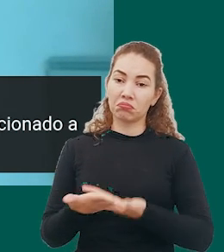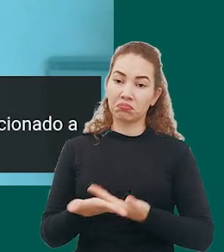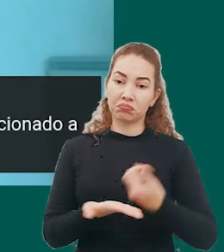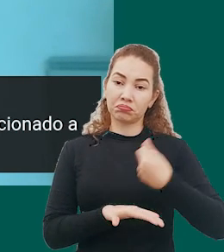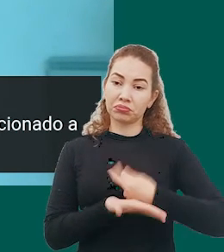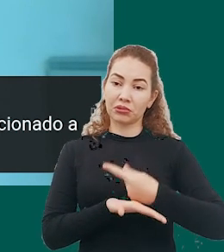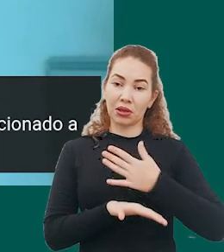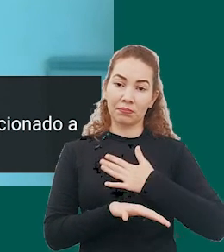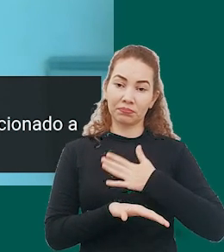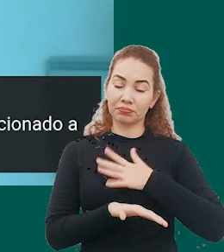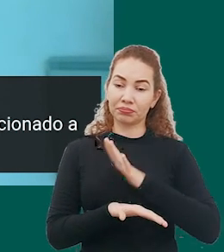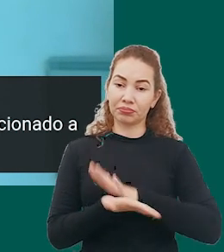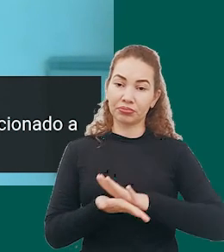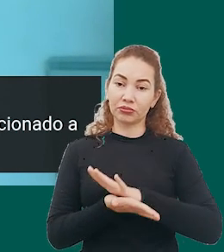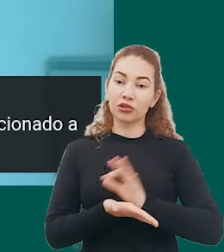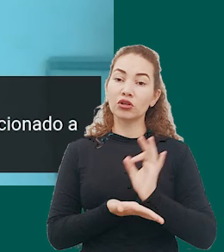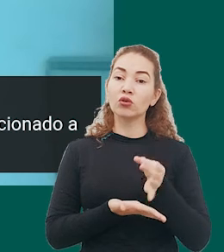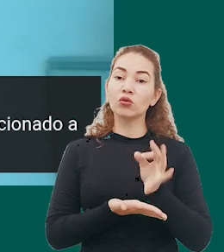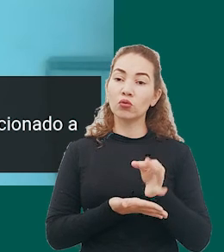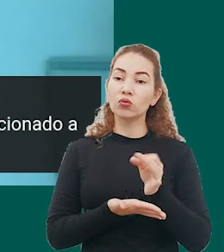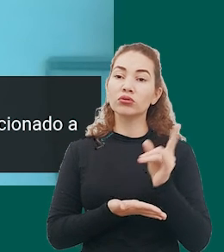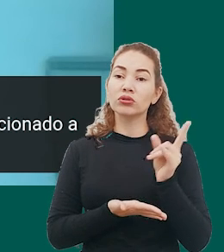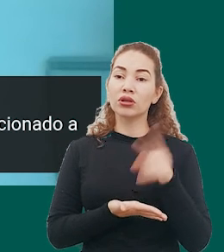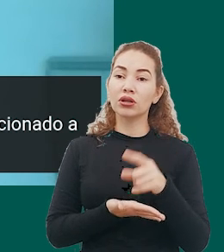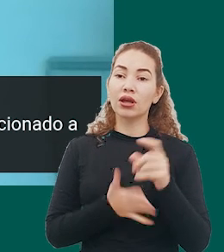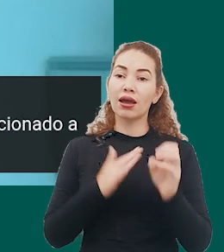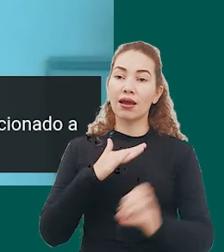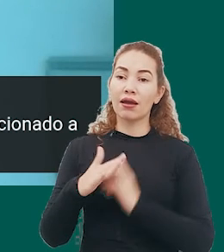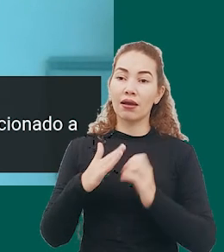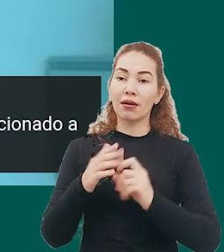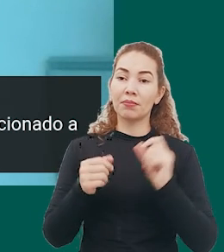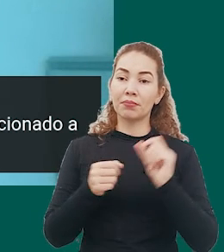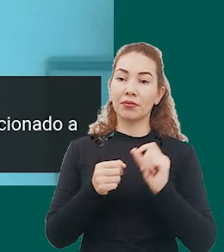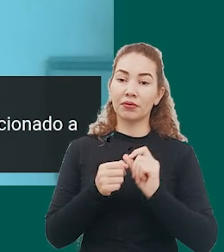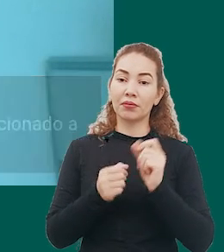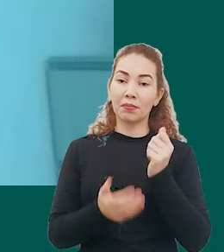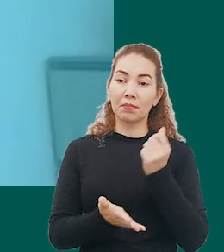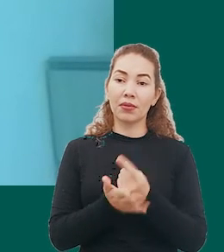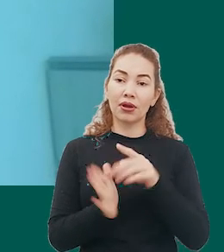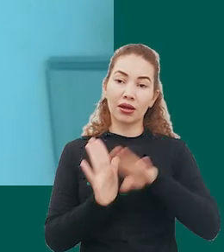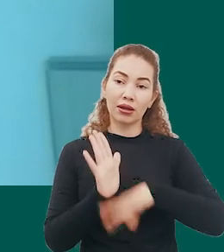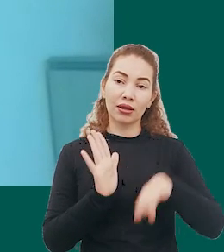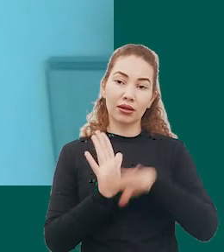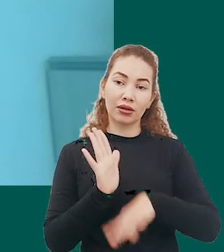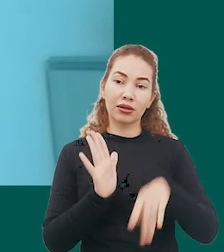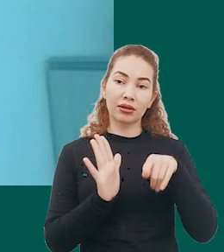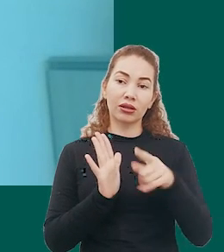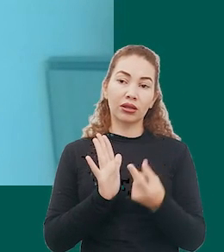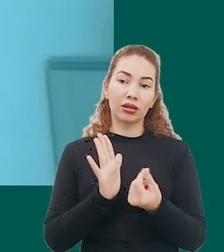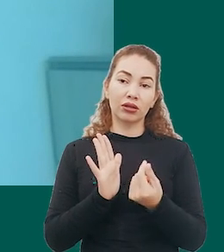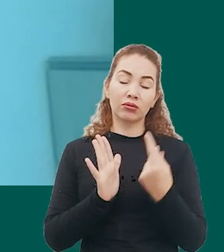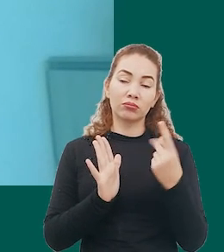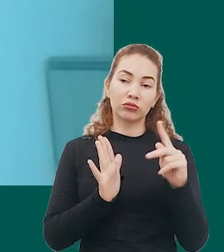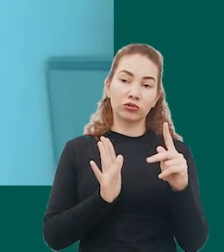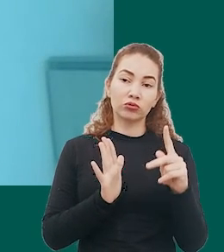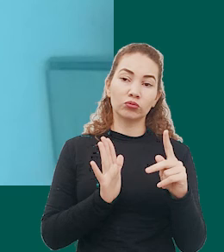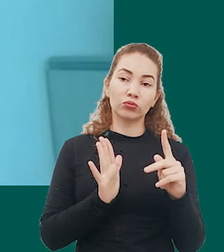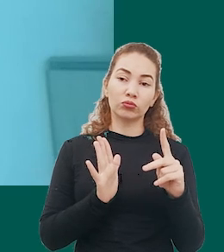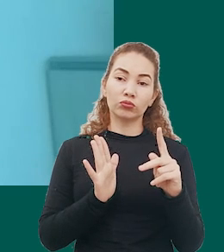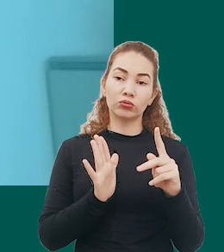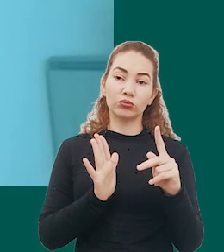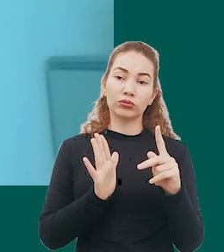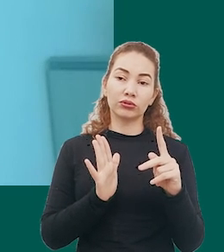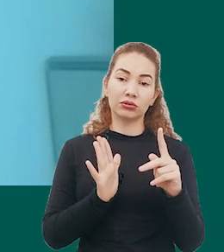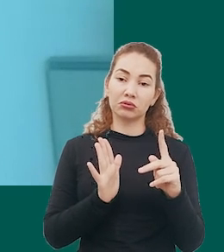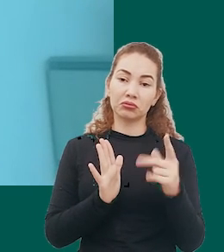valor. E o correto seria a empresa retificar a DIRF, tirar da DIRF esse valor